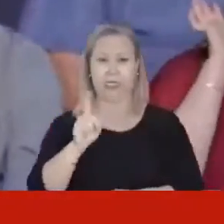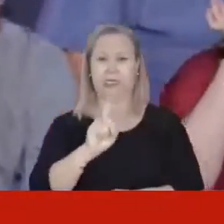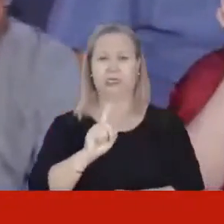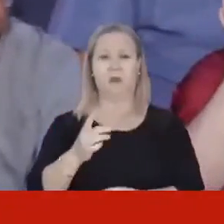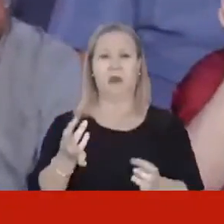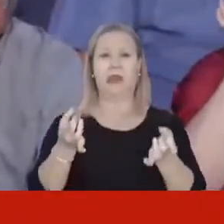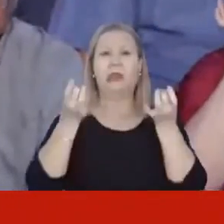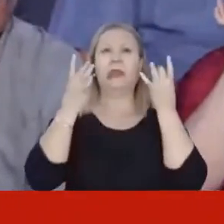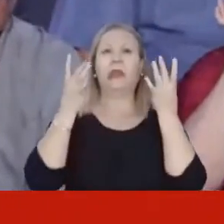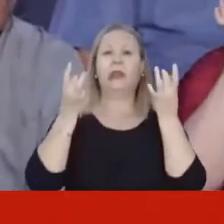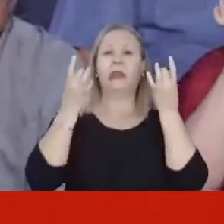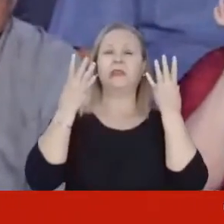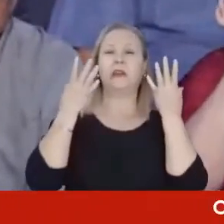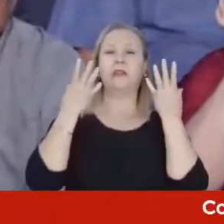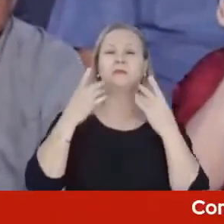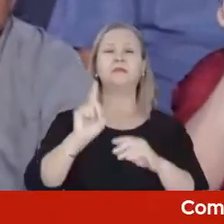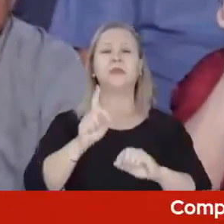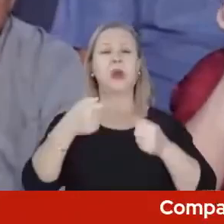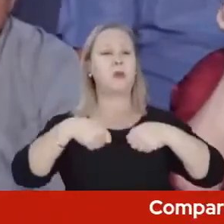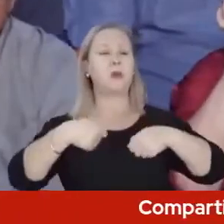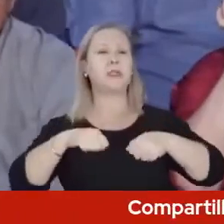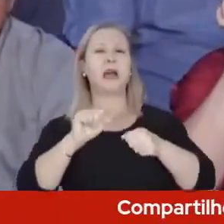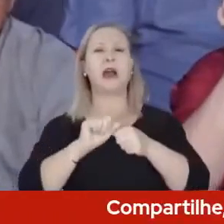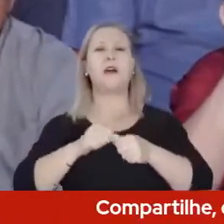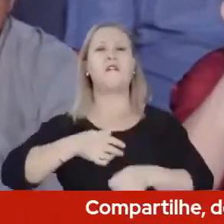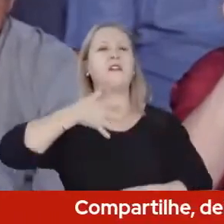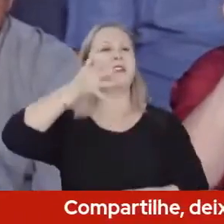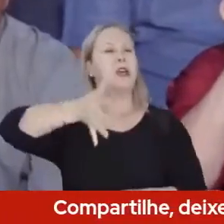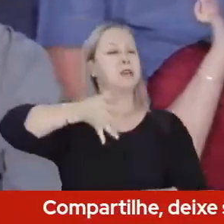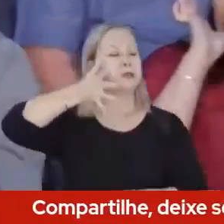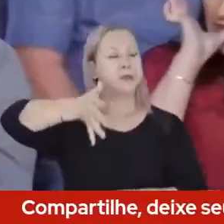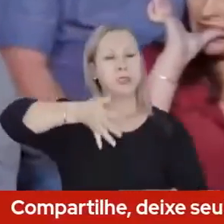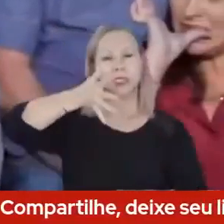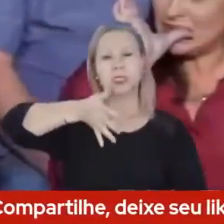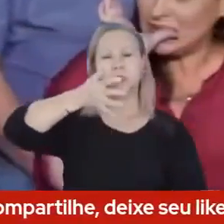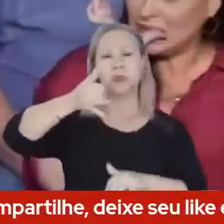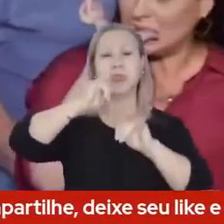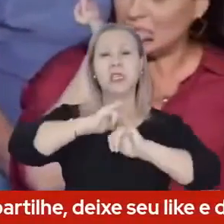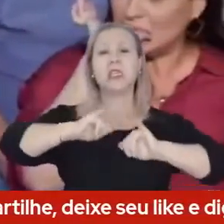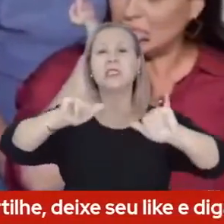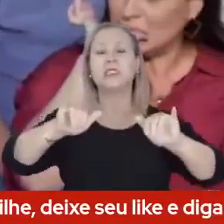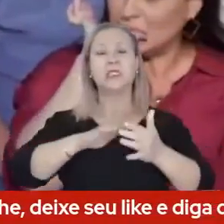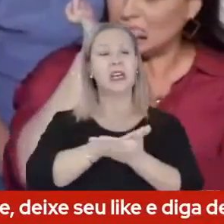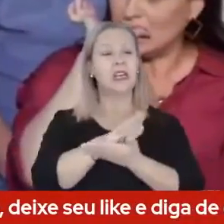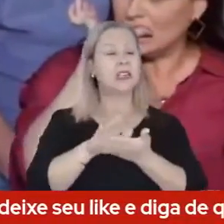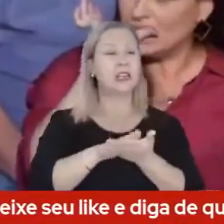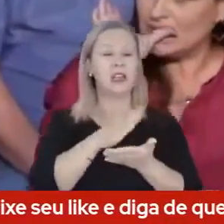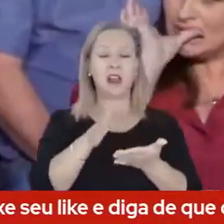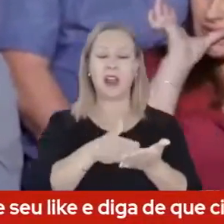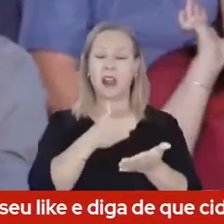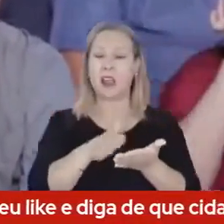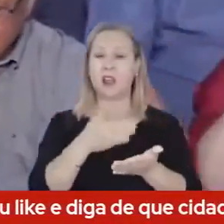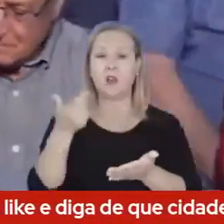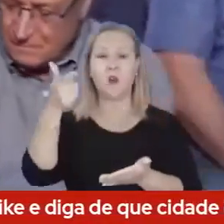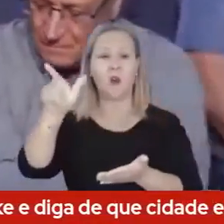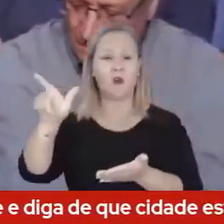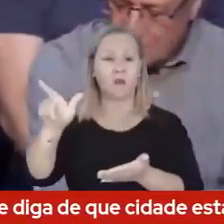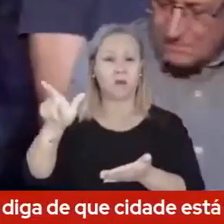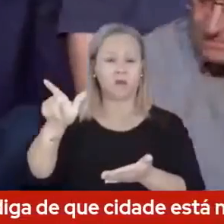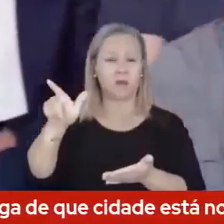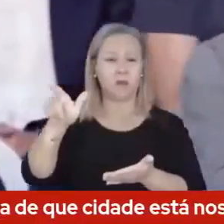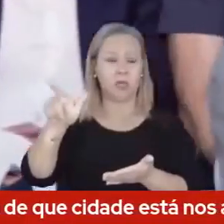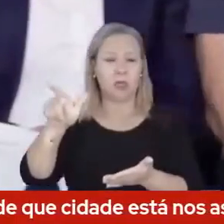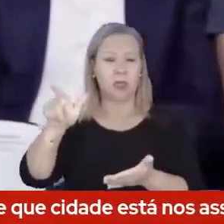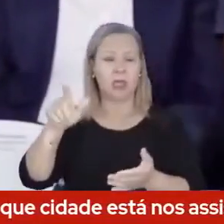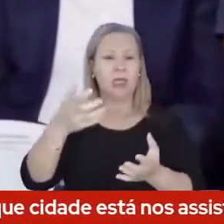a gente não precisava fazer um discurso citando nenhum outro livro. Se a gente quisesse citar